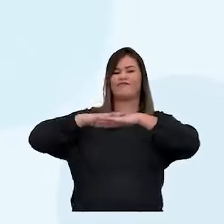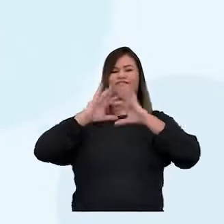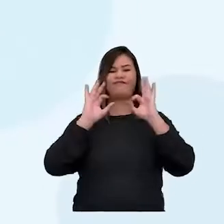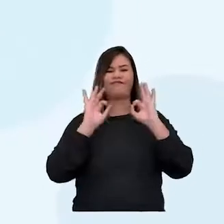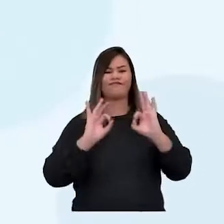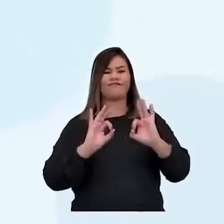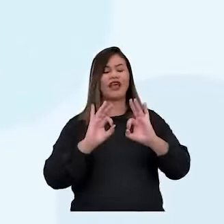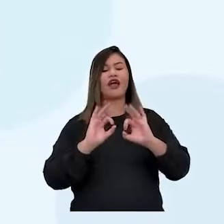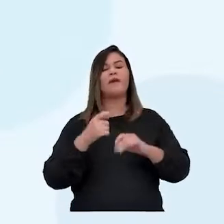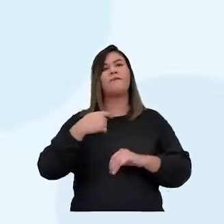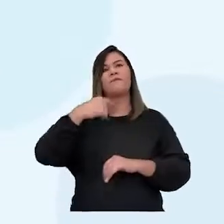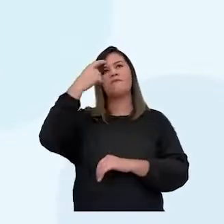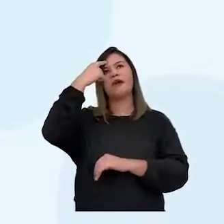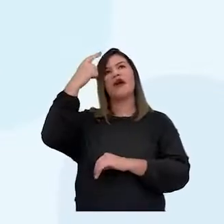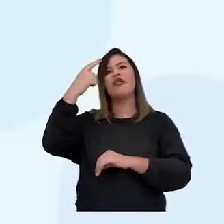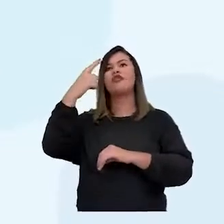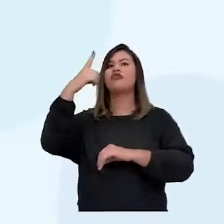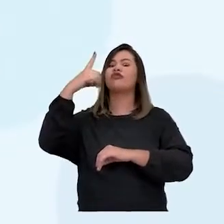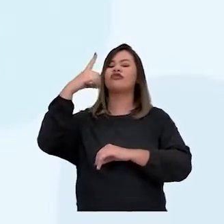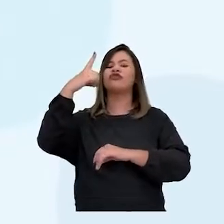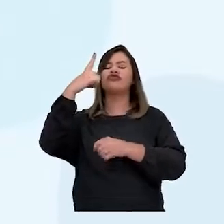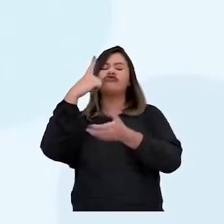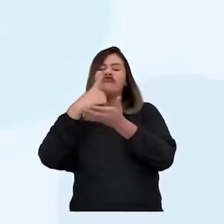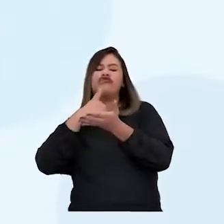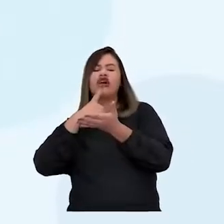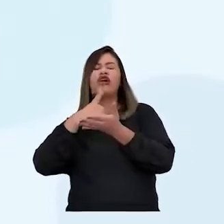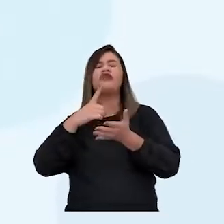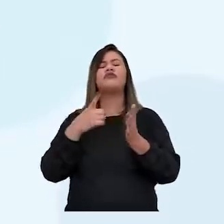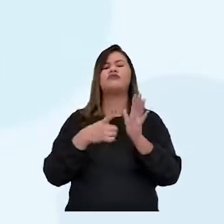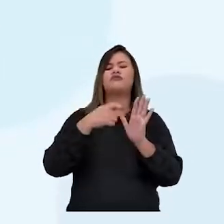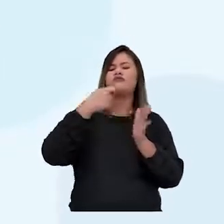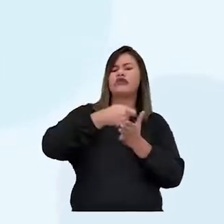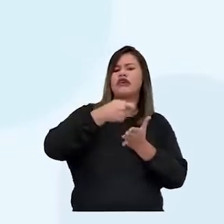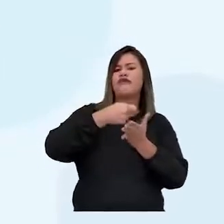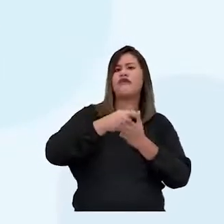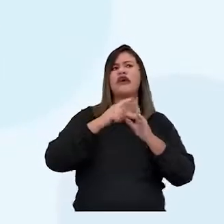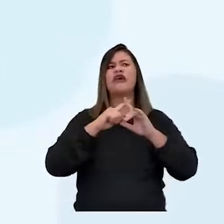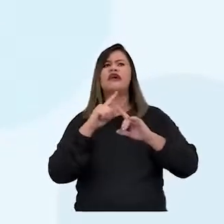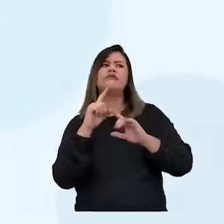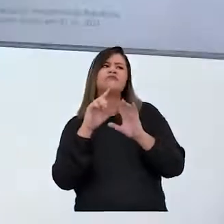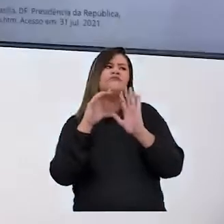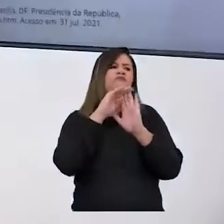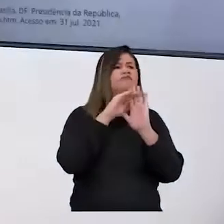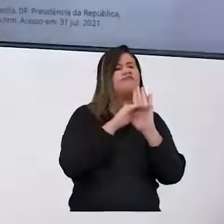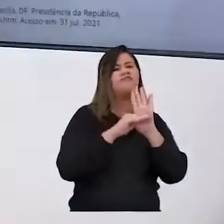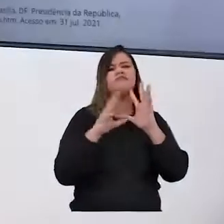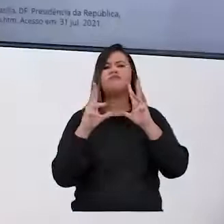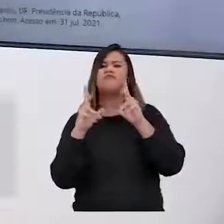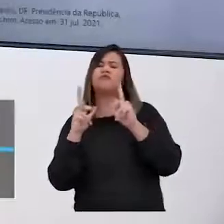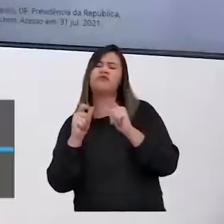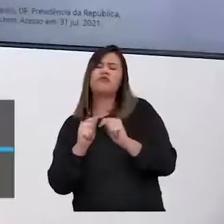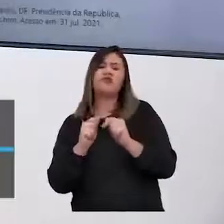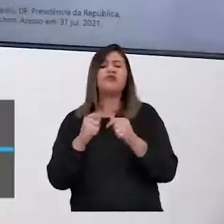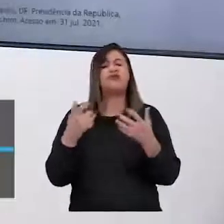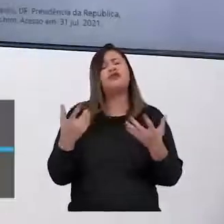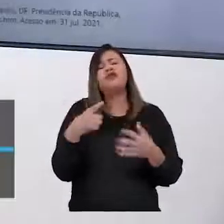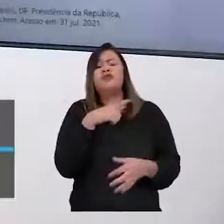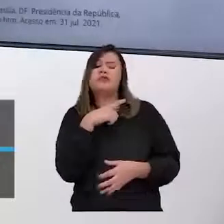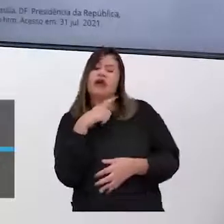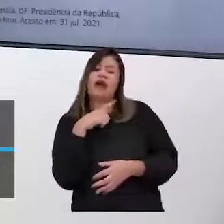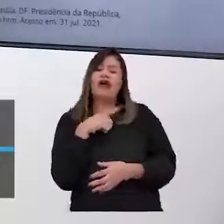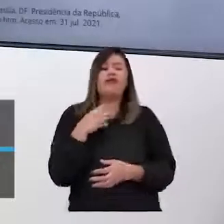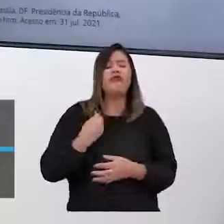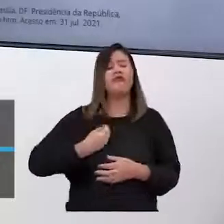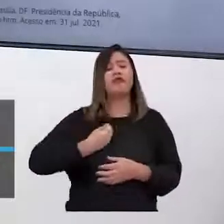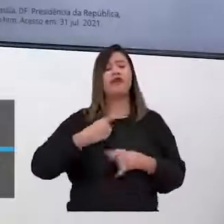Porque não adianta a ideia dos direitos e deveres existirem, ficar tudo num mar assim, os direitos e deveres existem,